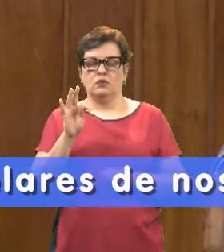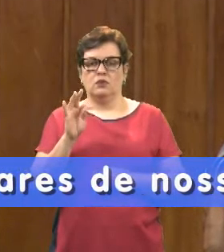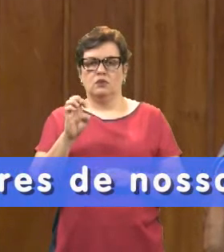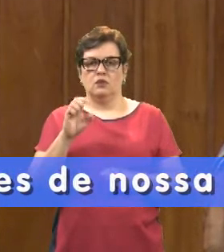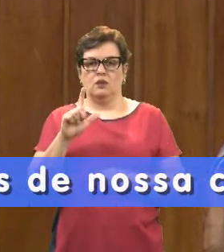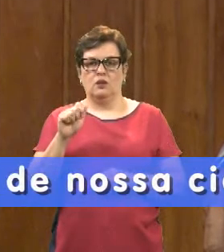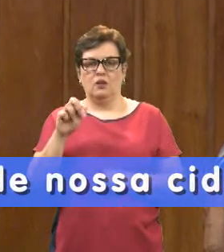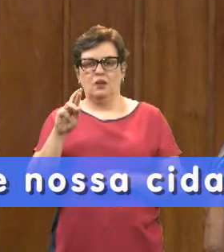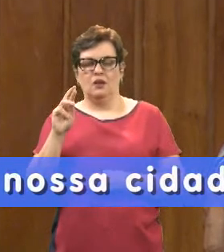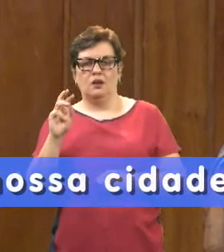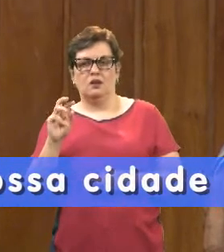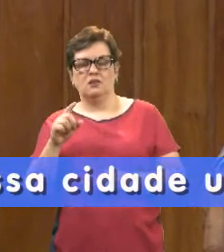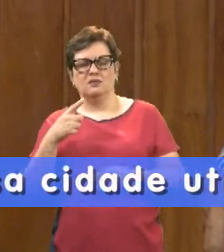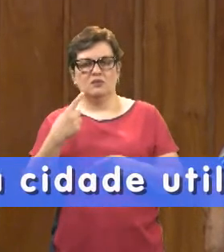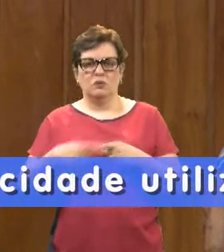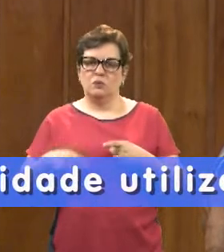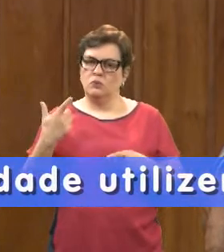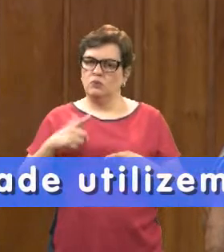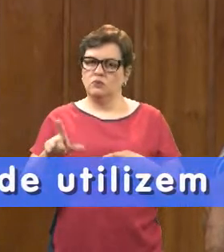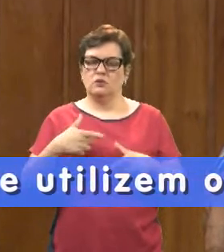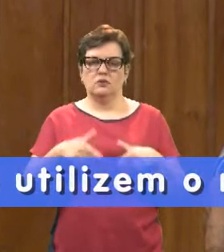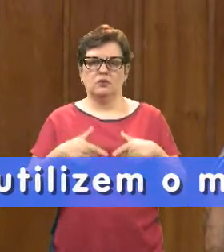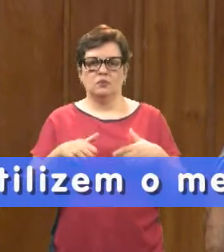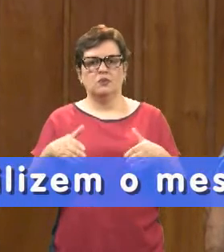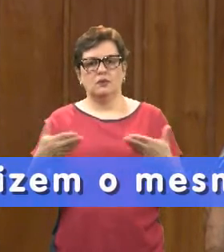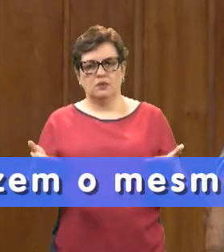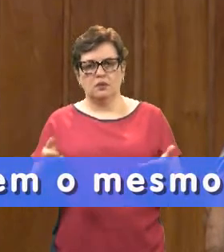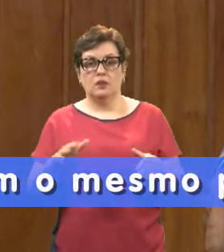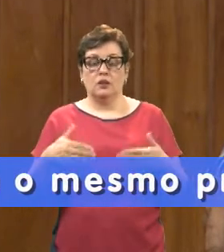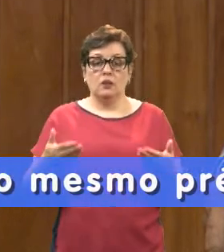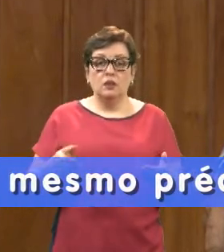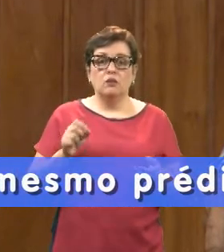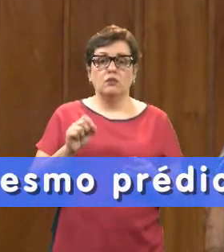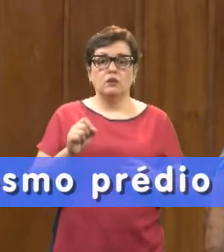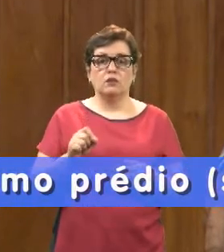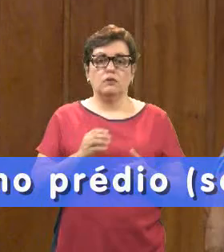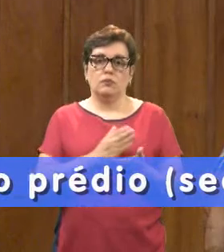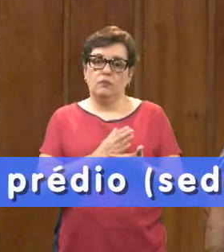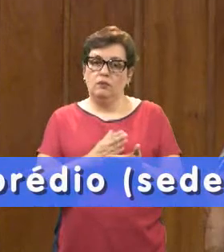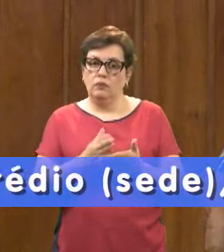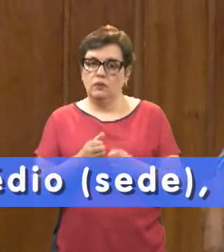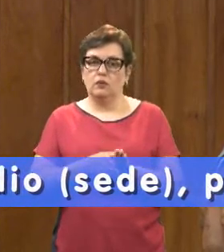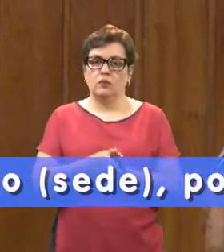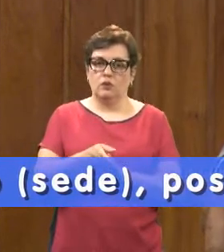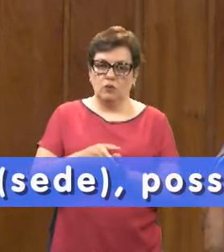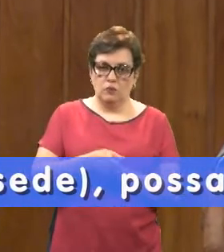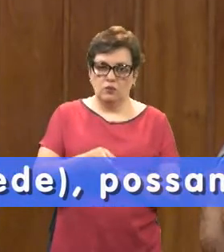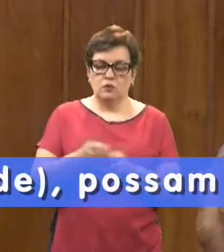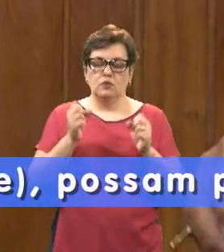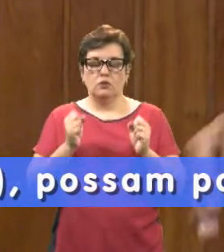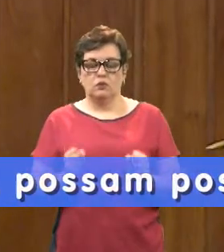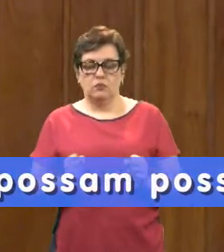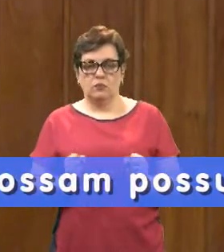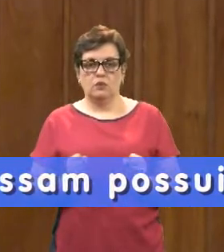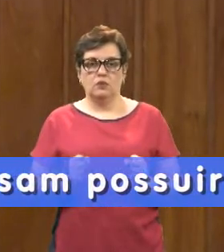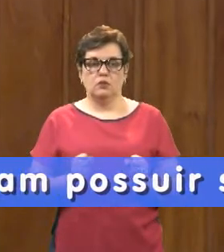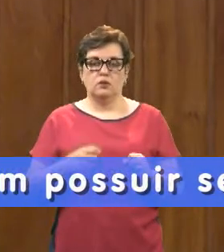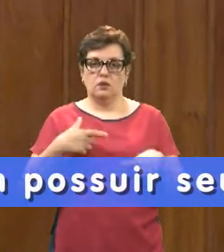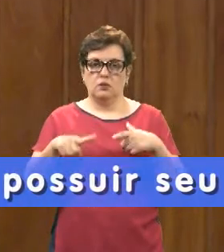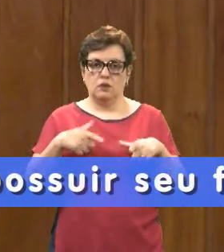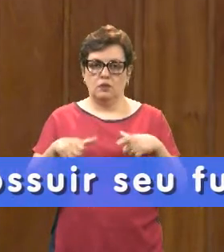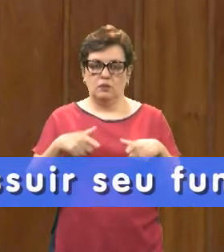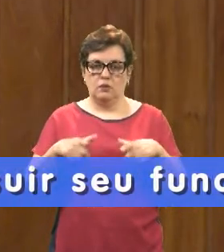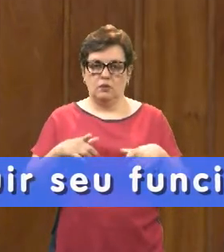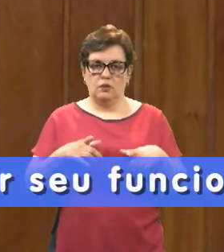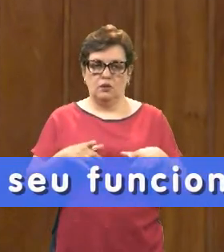Minha proposta é que cada Conselho Tutelar possa ser instalado em regiões distintas, para que